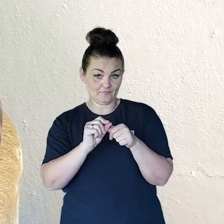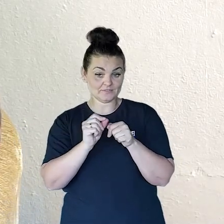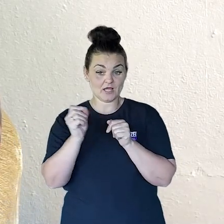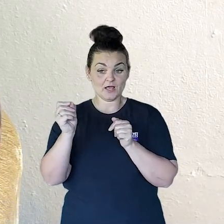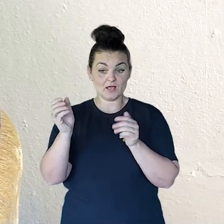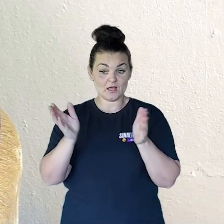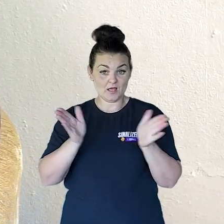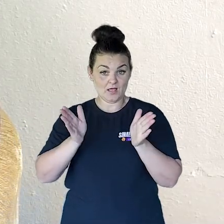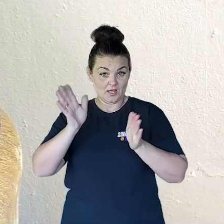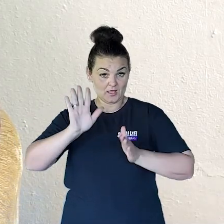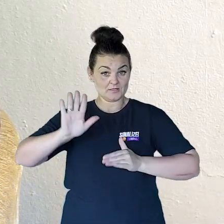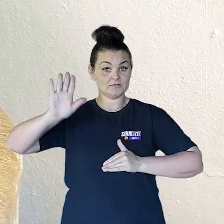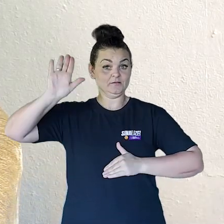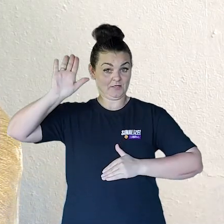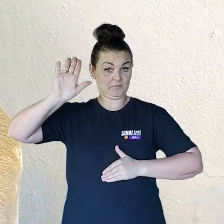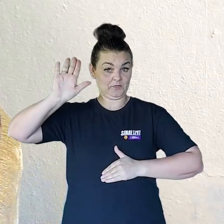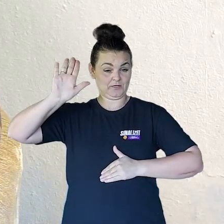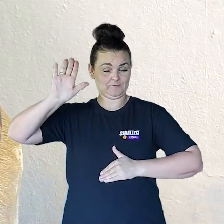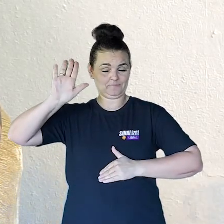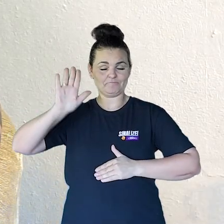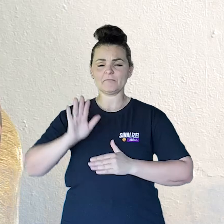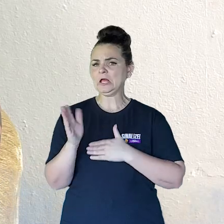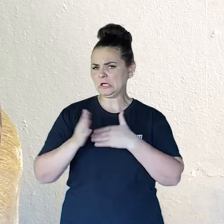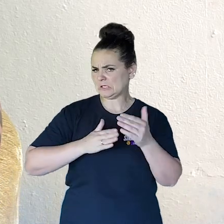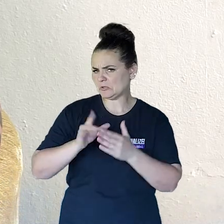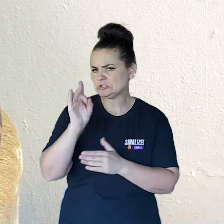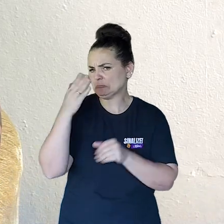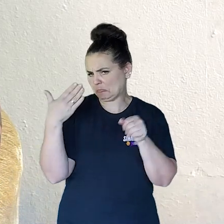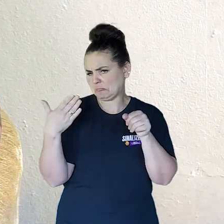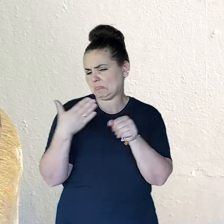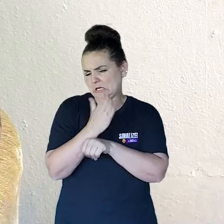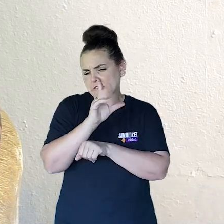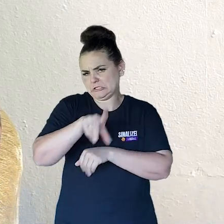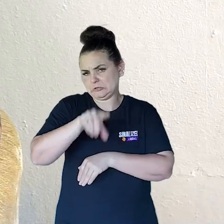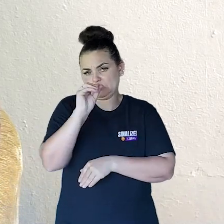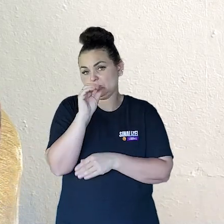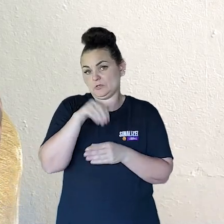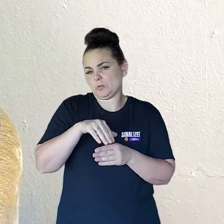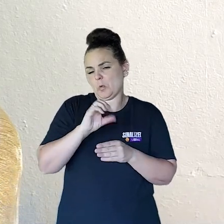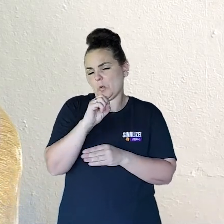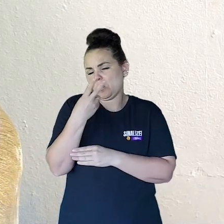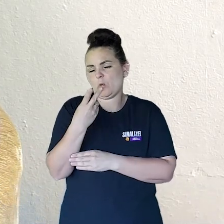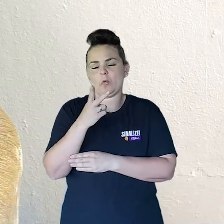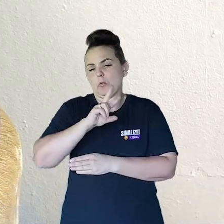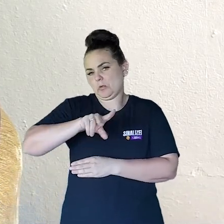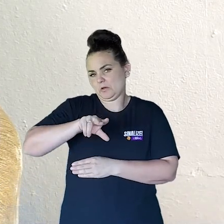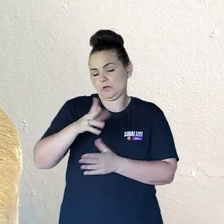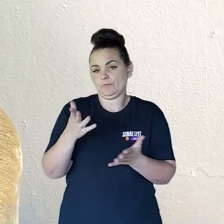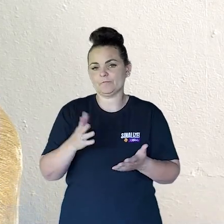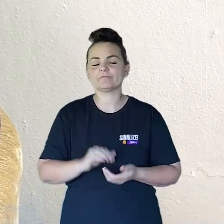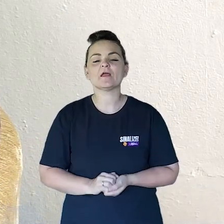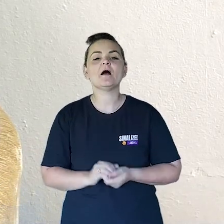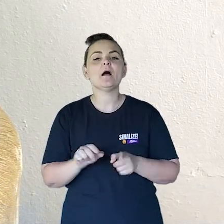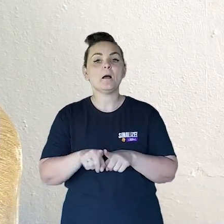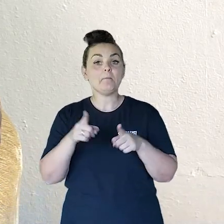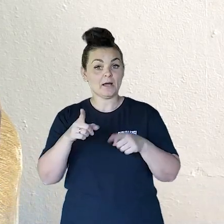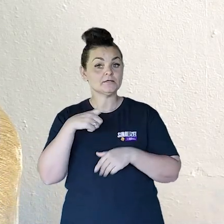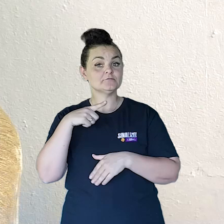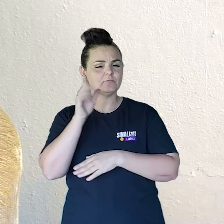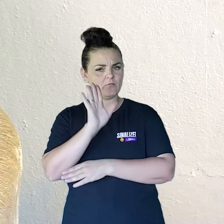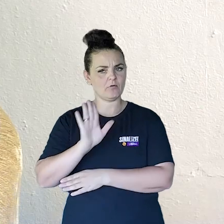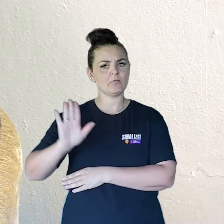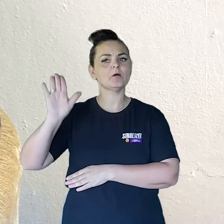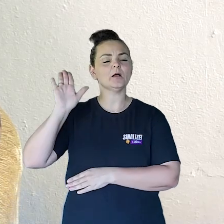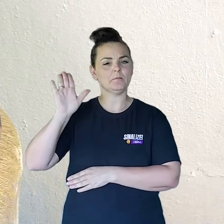campanha, independente da gente ser eleito ou não. Então nós fizemos uma campanha muito limpa, muito pé no chão, uma campanha de